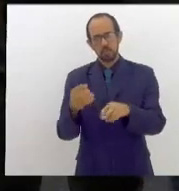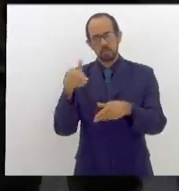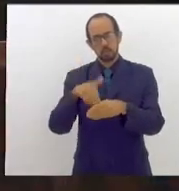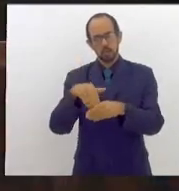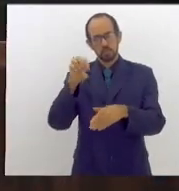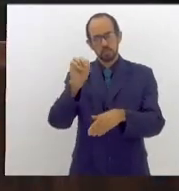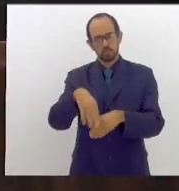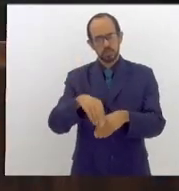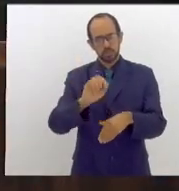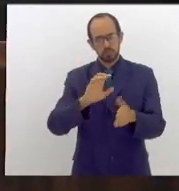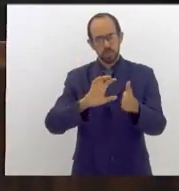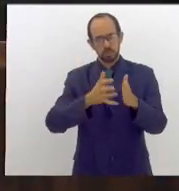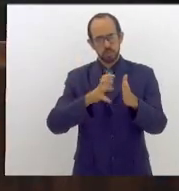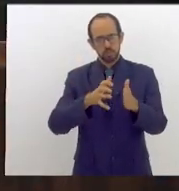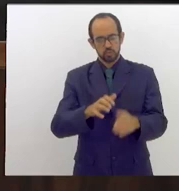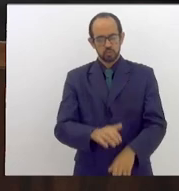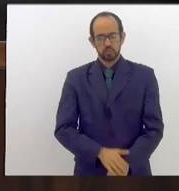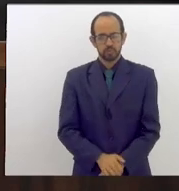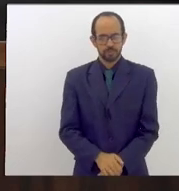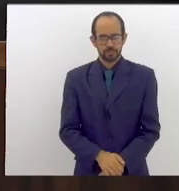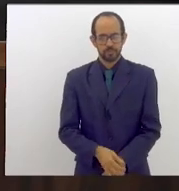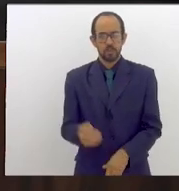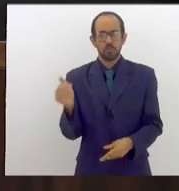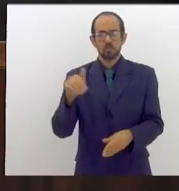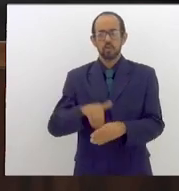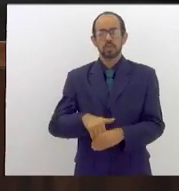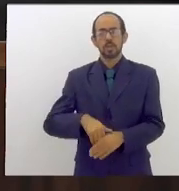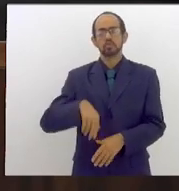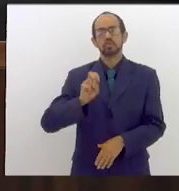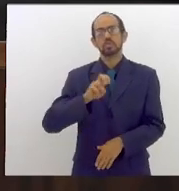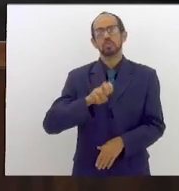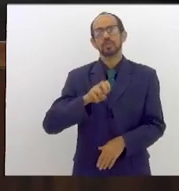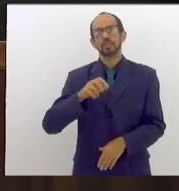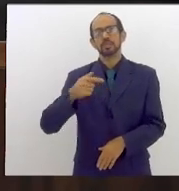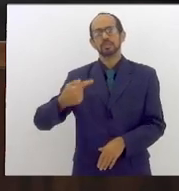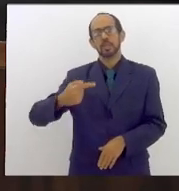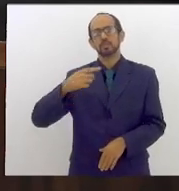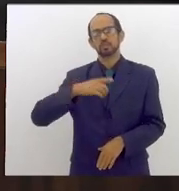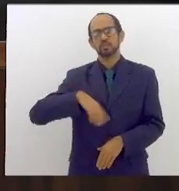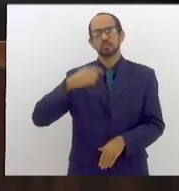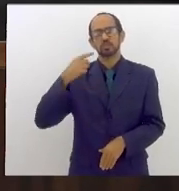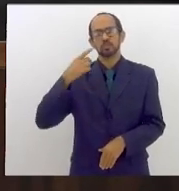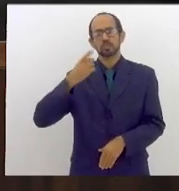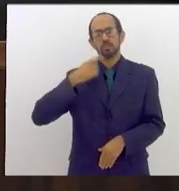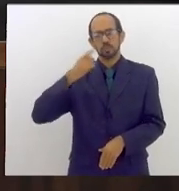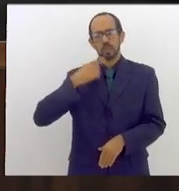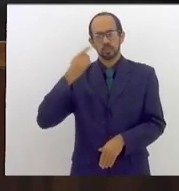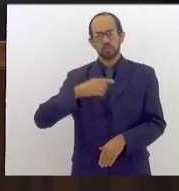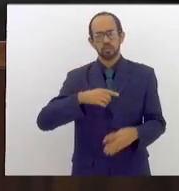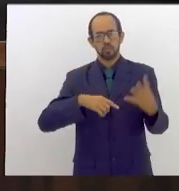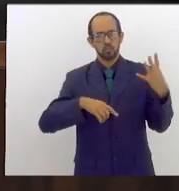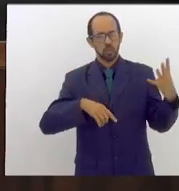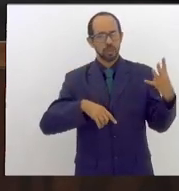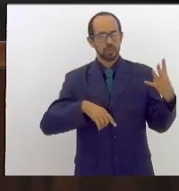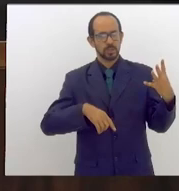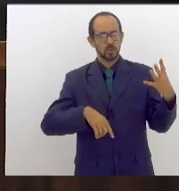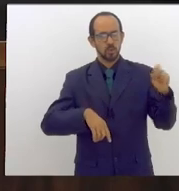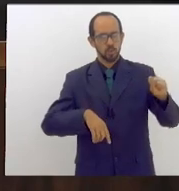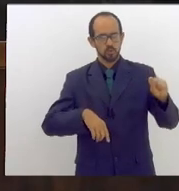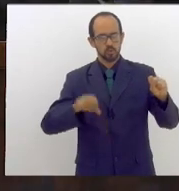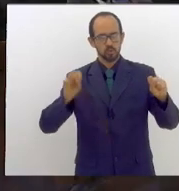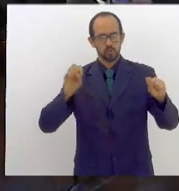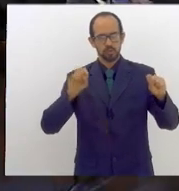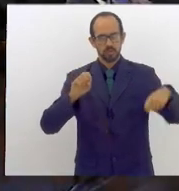bancada votaram 57 senhor de parlamentares 48